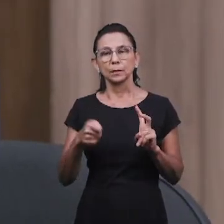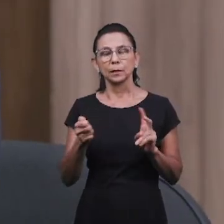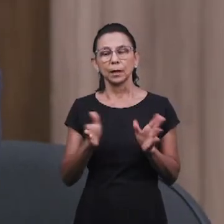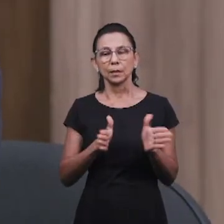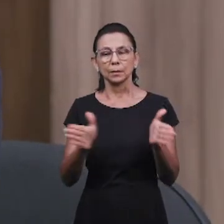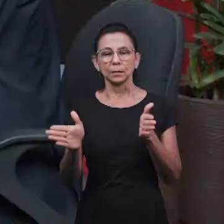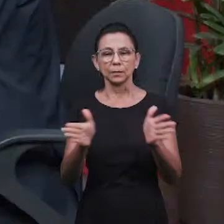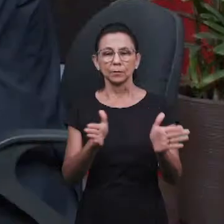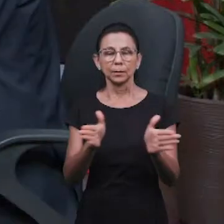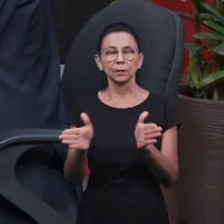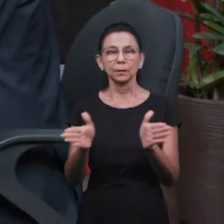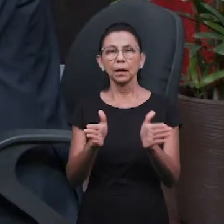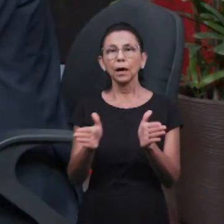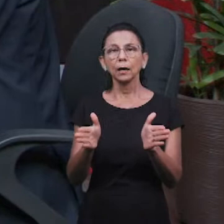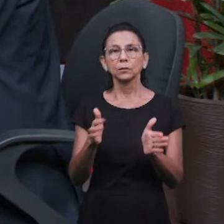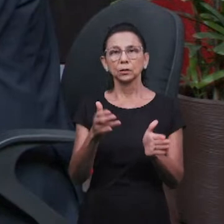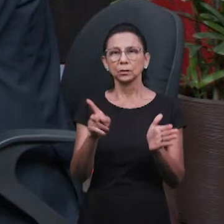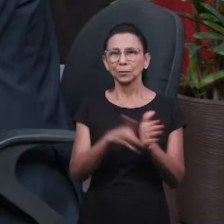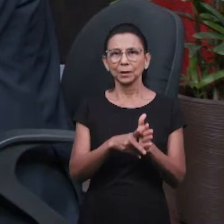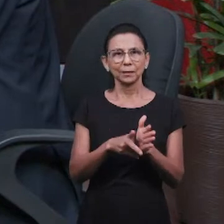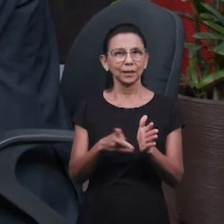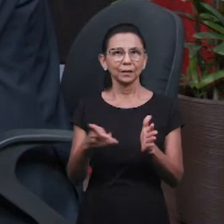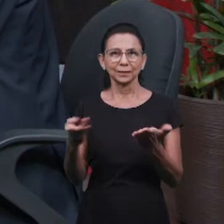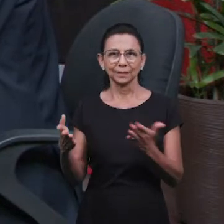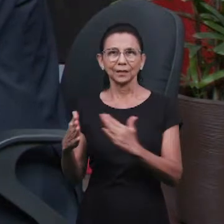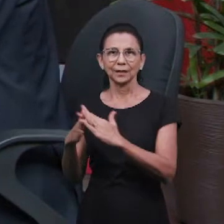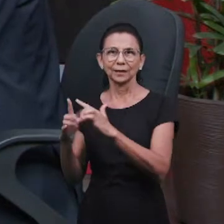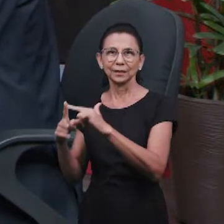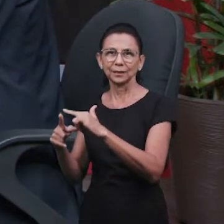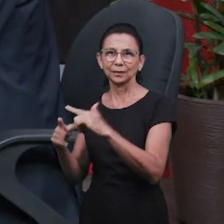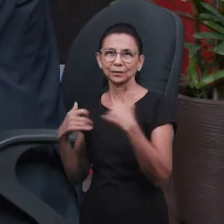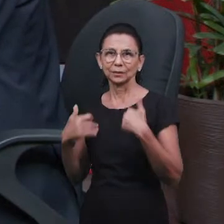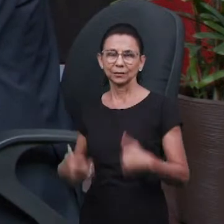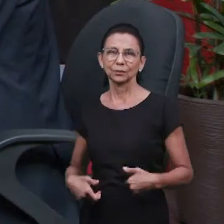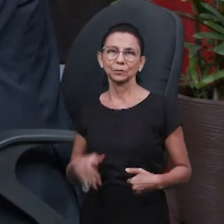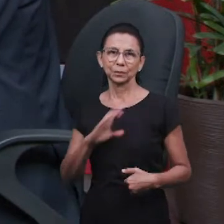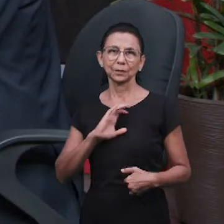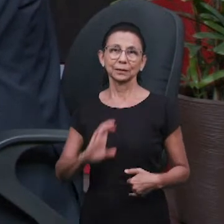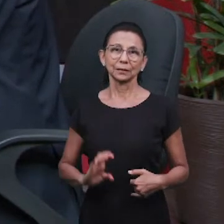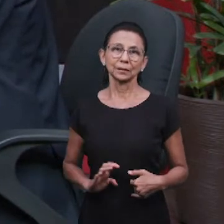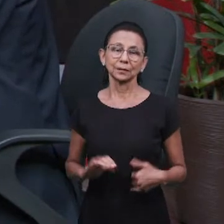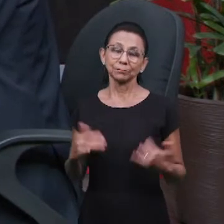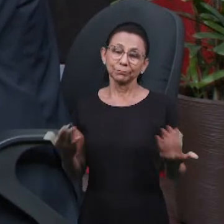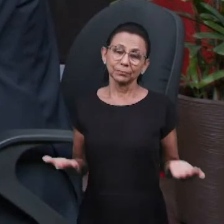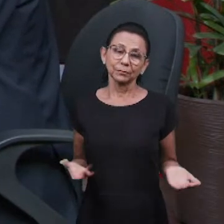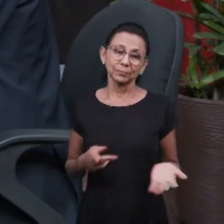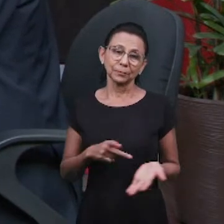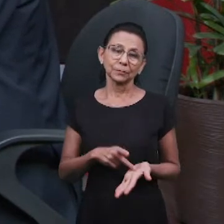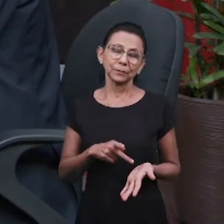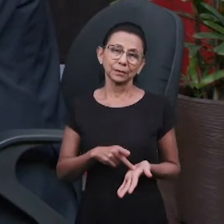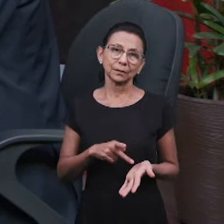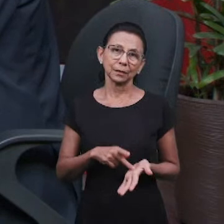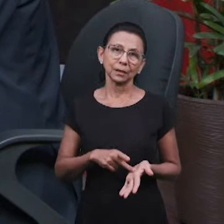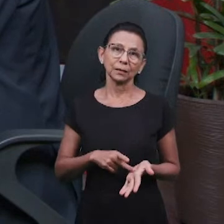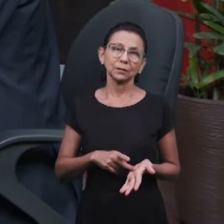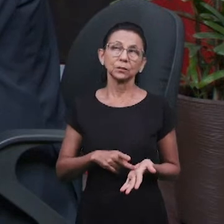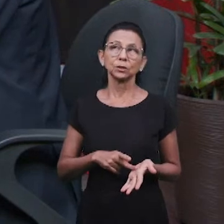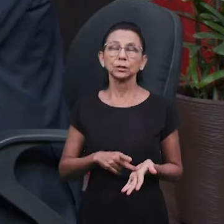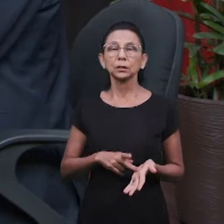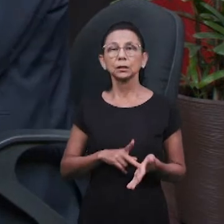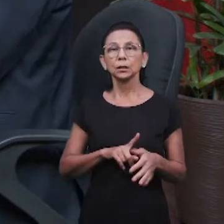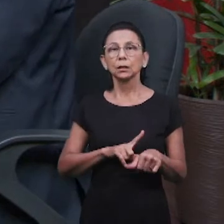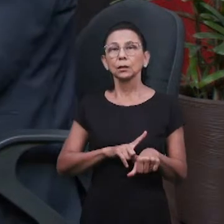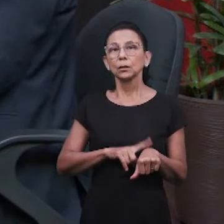crianças autistas já estão incluídas no corpo, né? Já fazem parte do corpo, né? Então, na verdade, é um momento